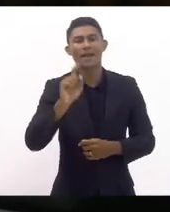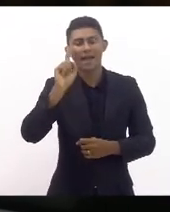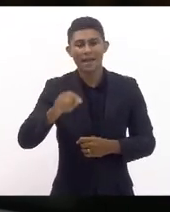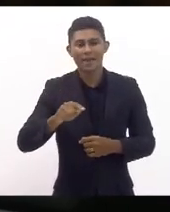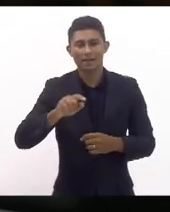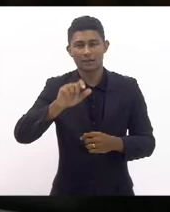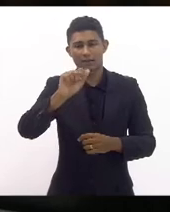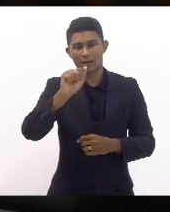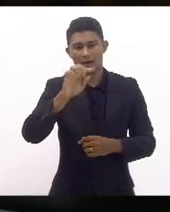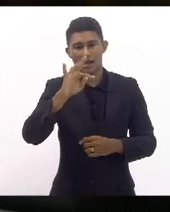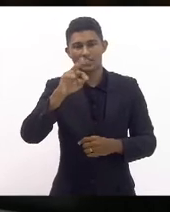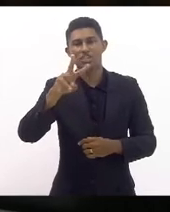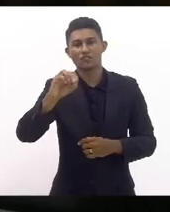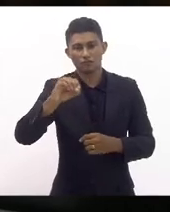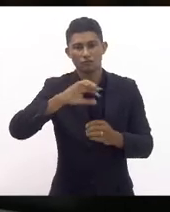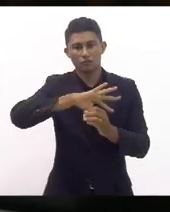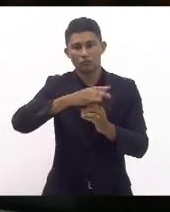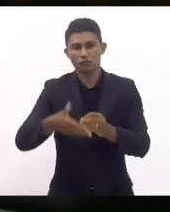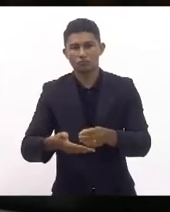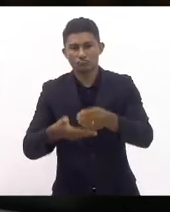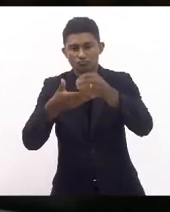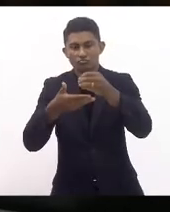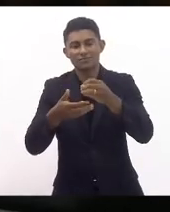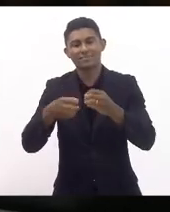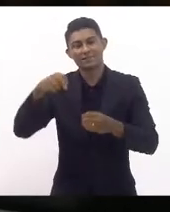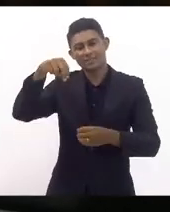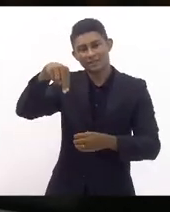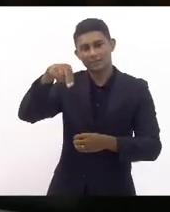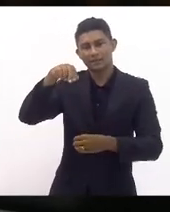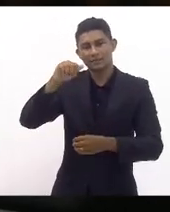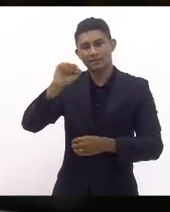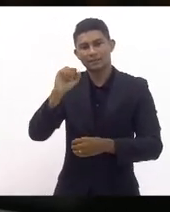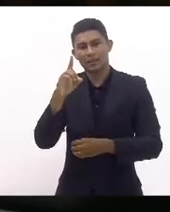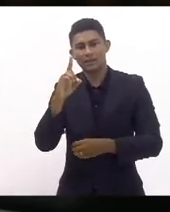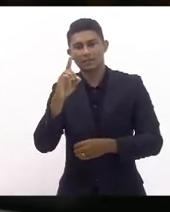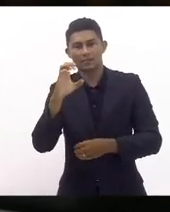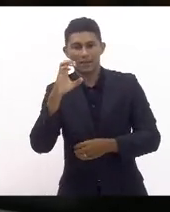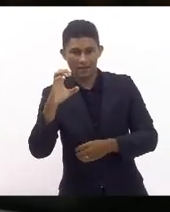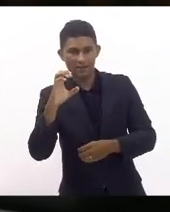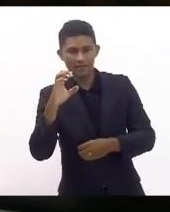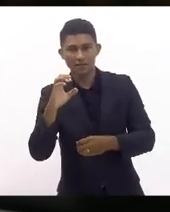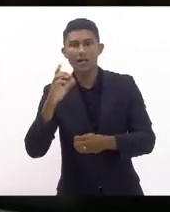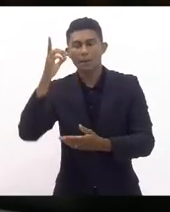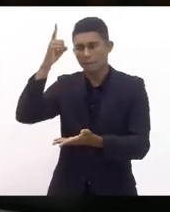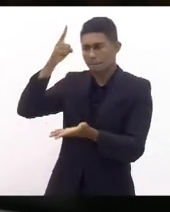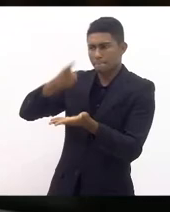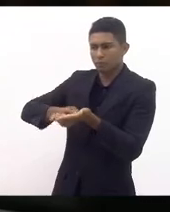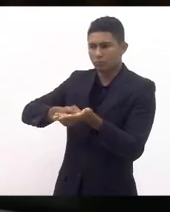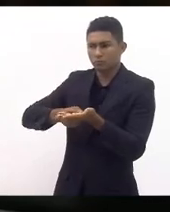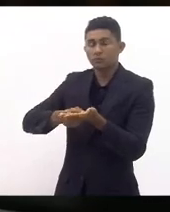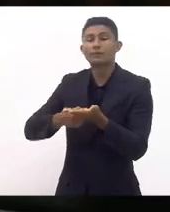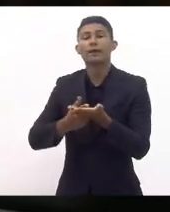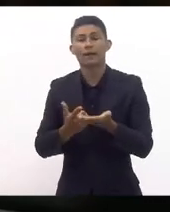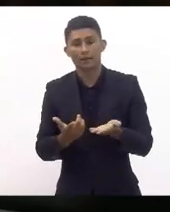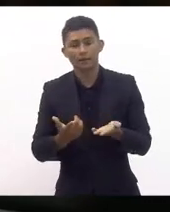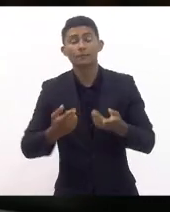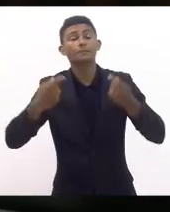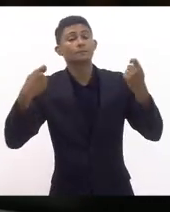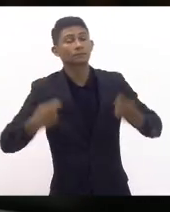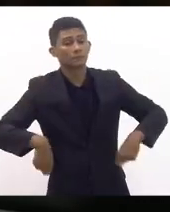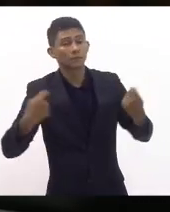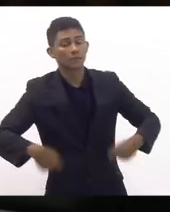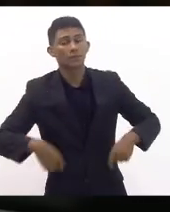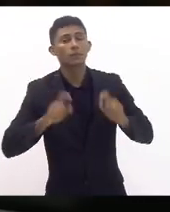desse acordo que estabelecemos com a Nasdaq, para que ele também possa ser possível, mas é preciso que nós